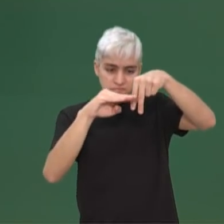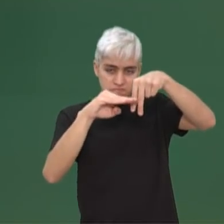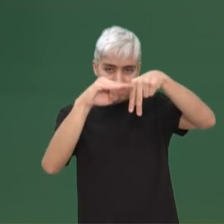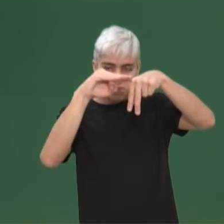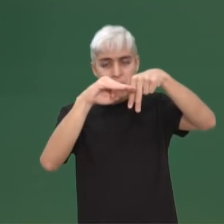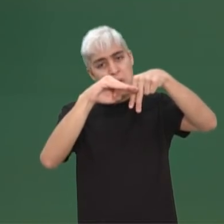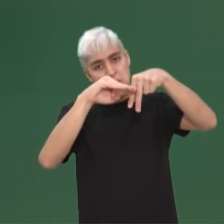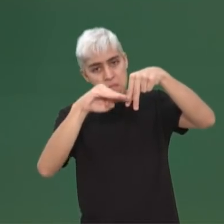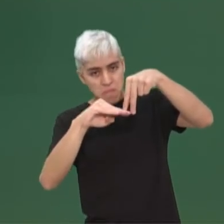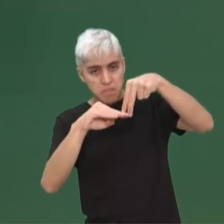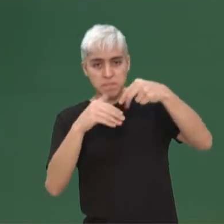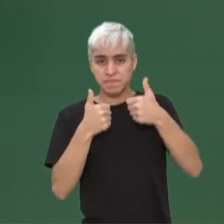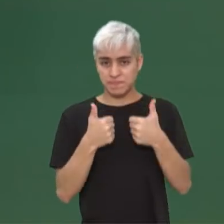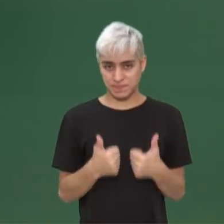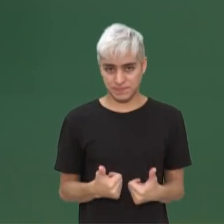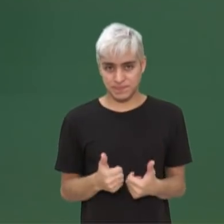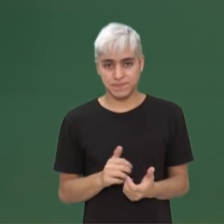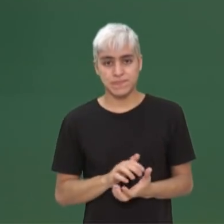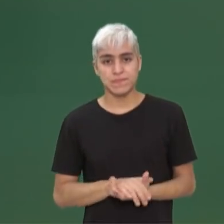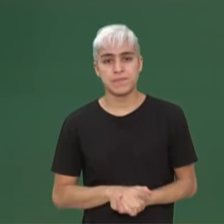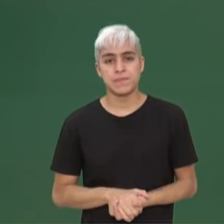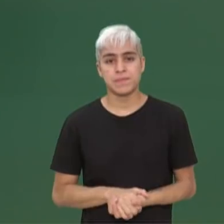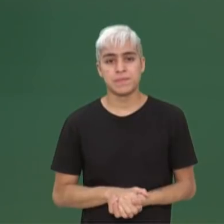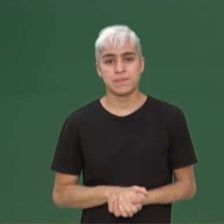cintura para baixo.